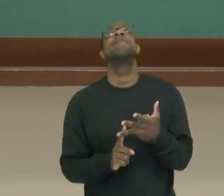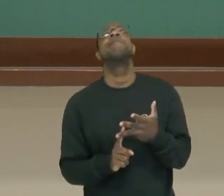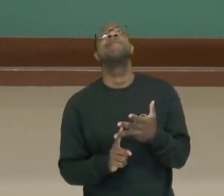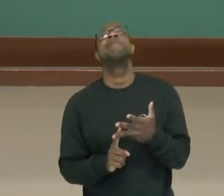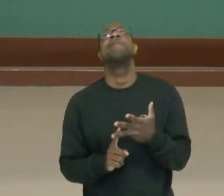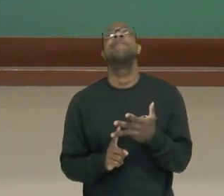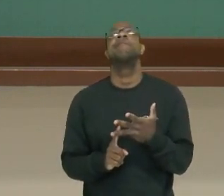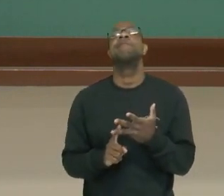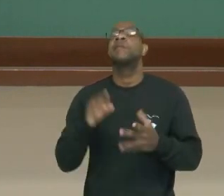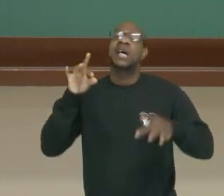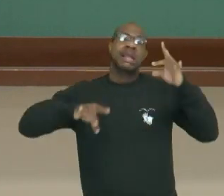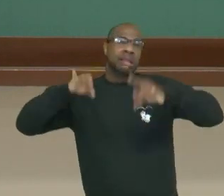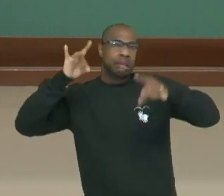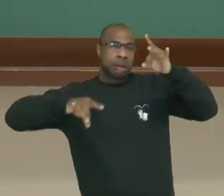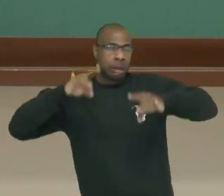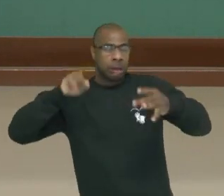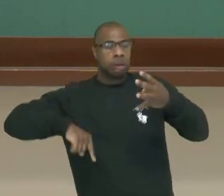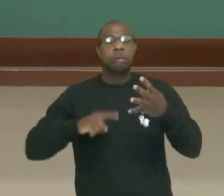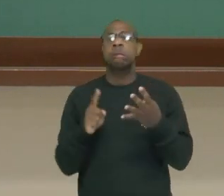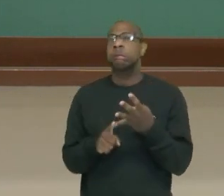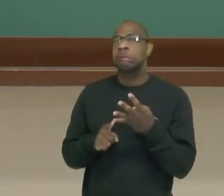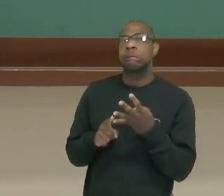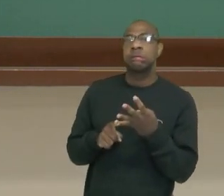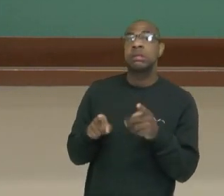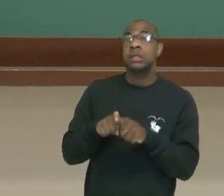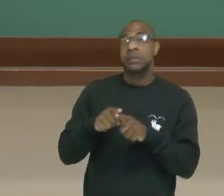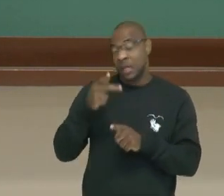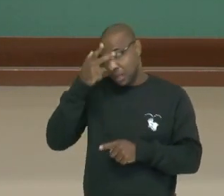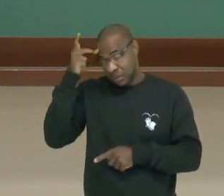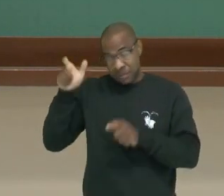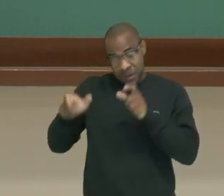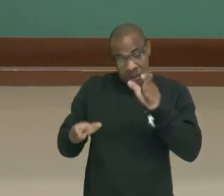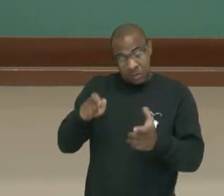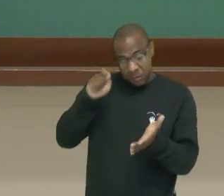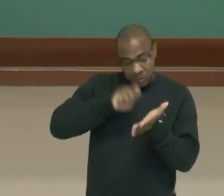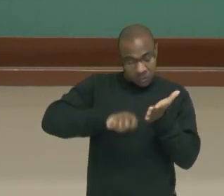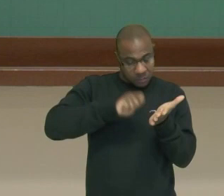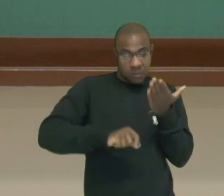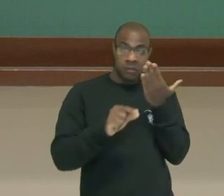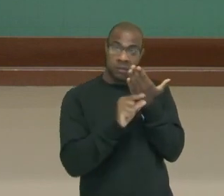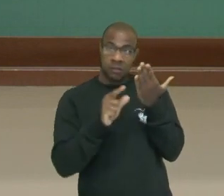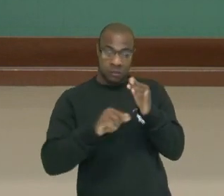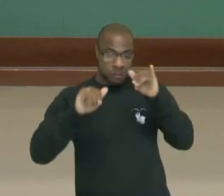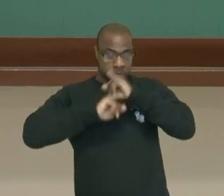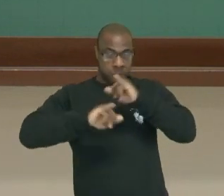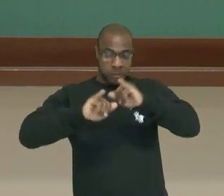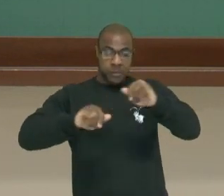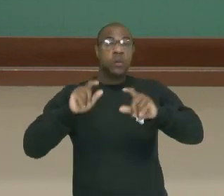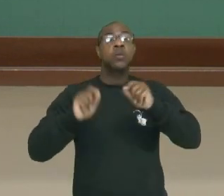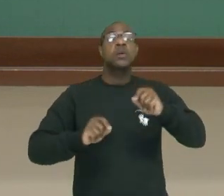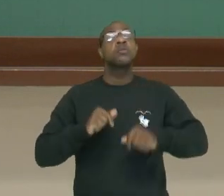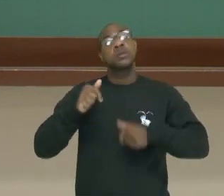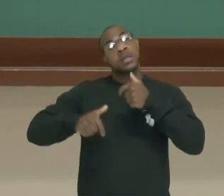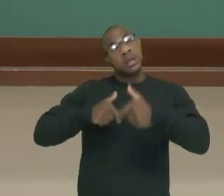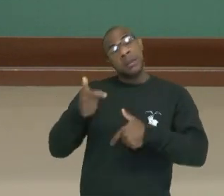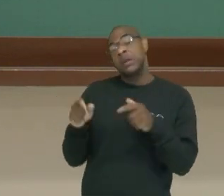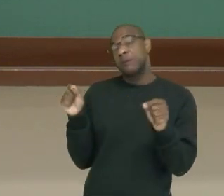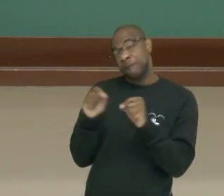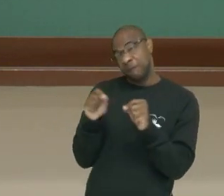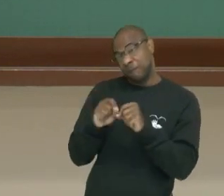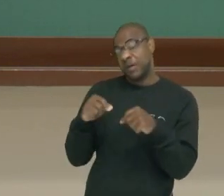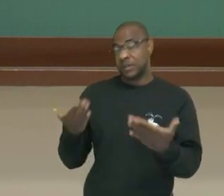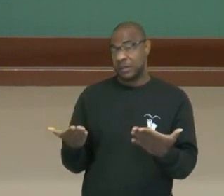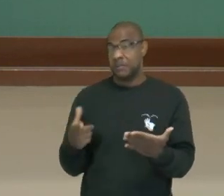uma peça de teatro, e o artista, o escritor, está ali para divulgar aquela obra que ele fez,